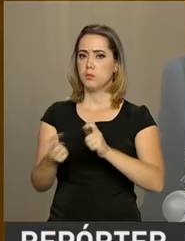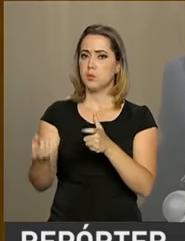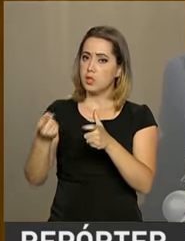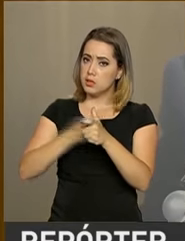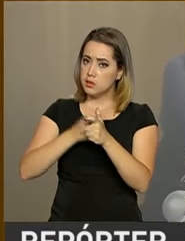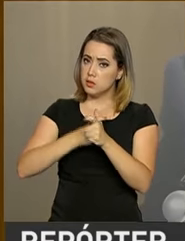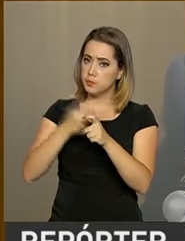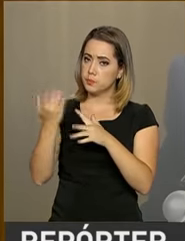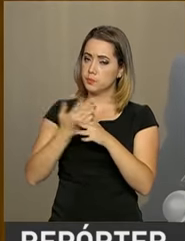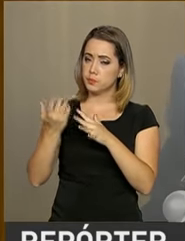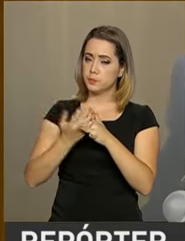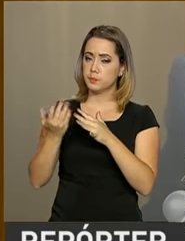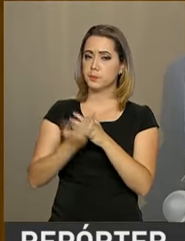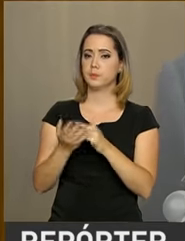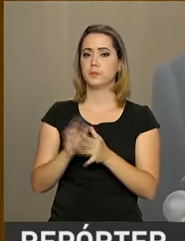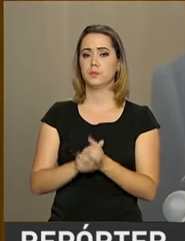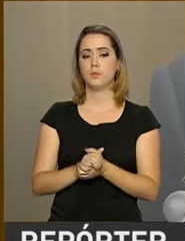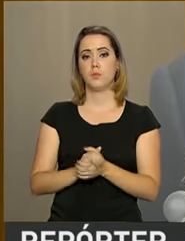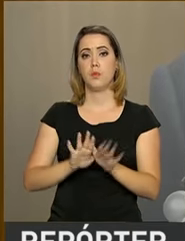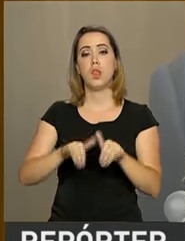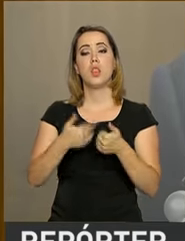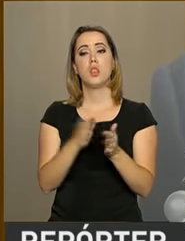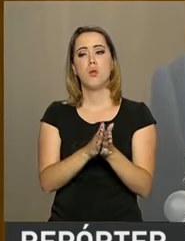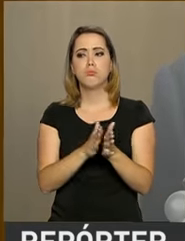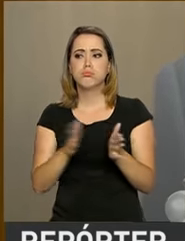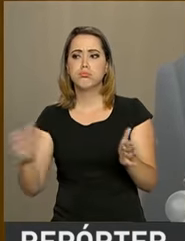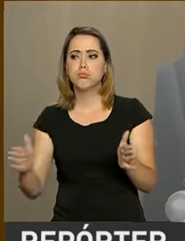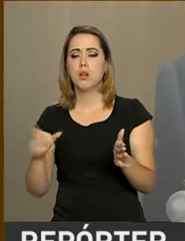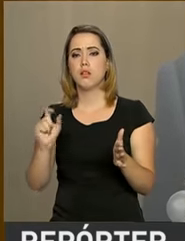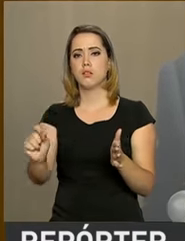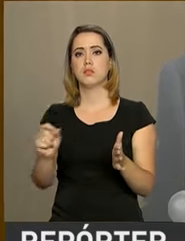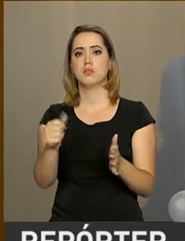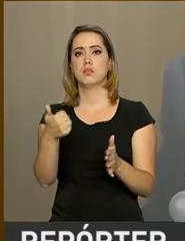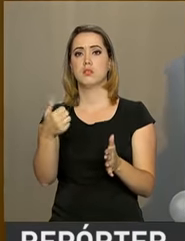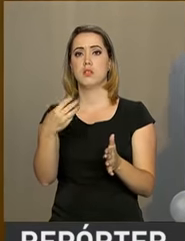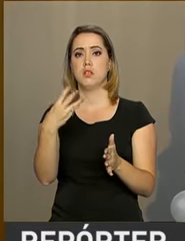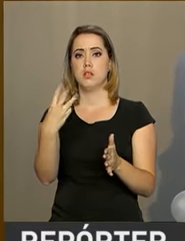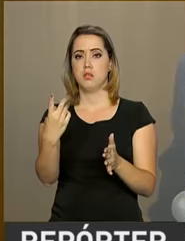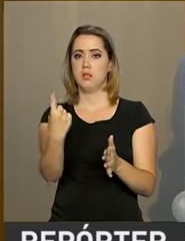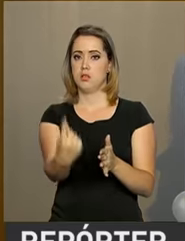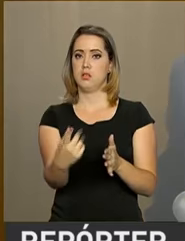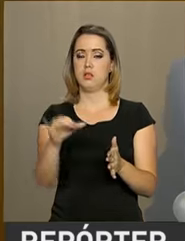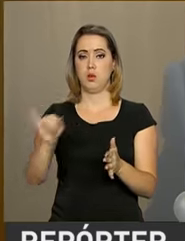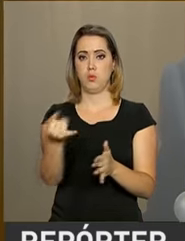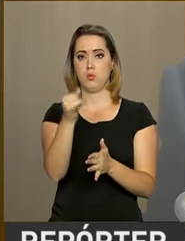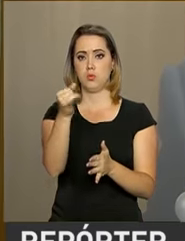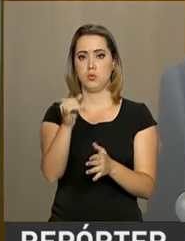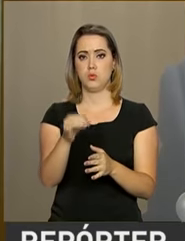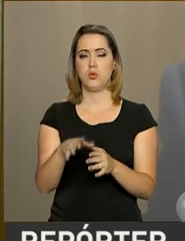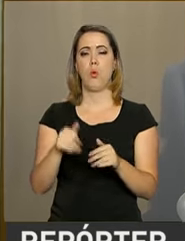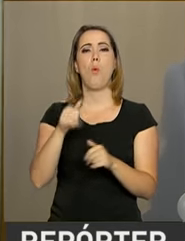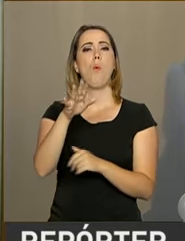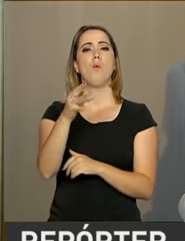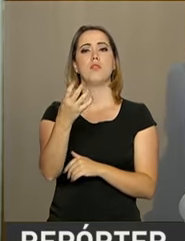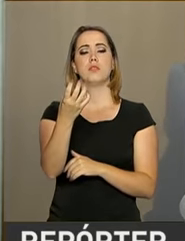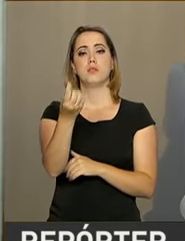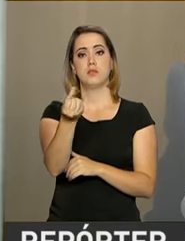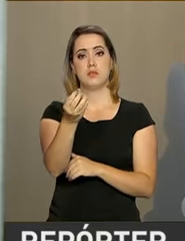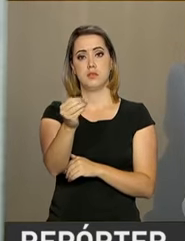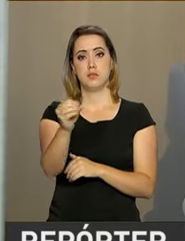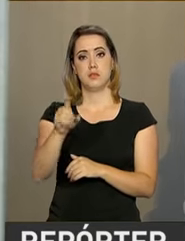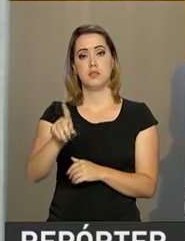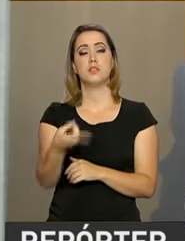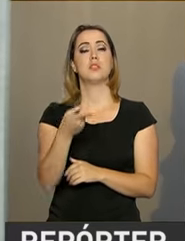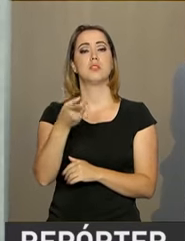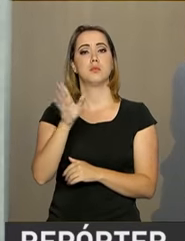renegociar os seus débitos e o prazo fatal é o dia 31 de janeiro das quase 600.000